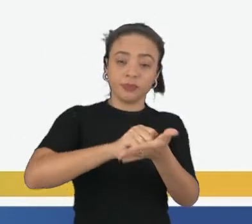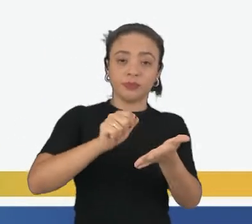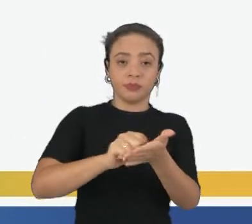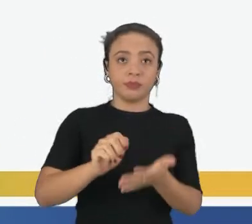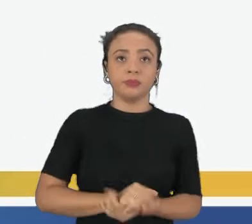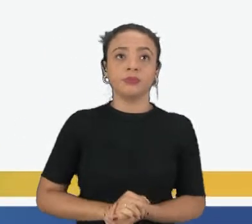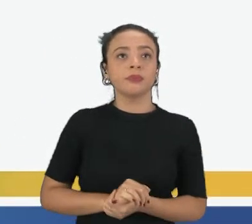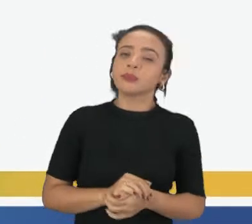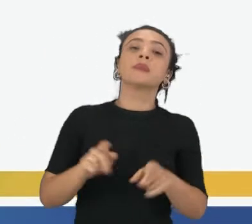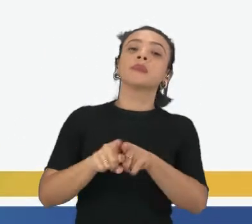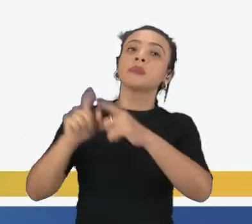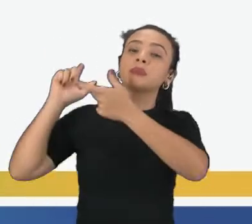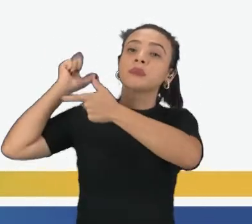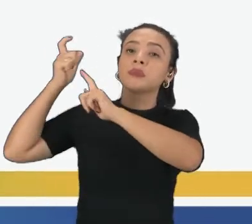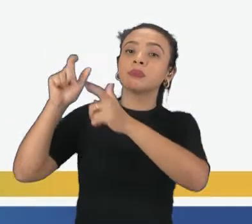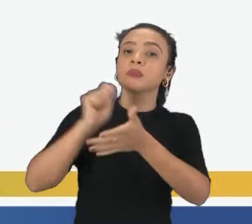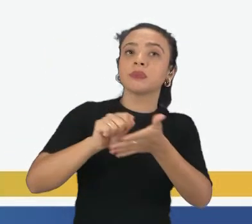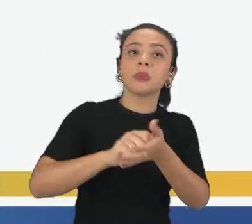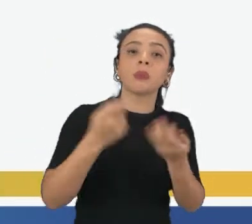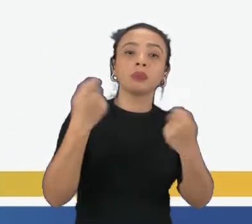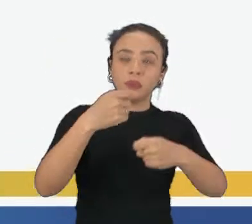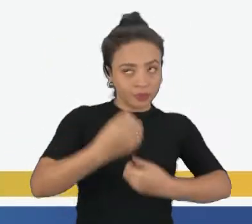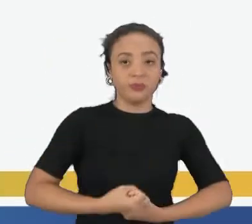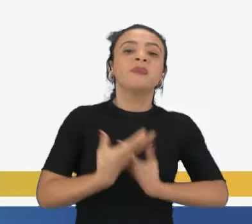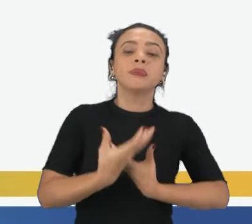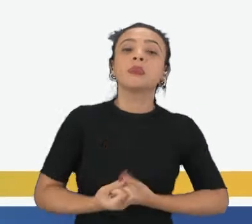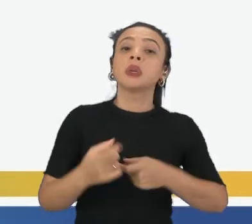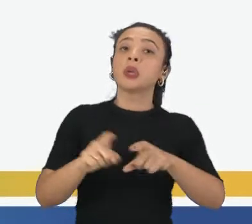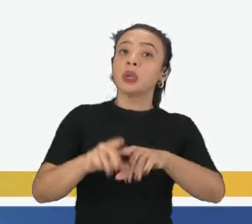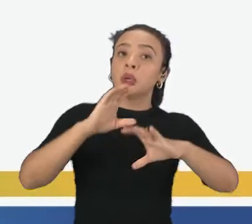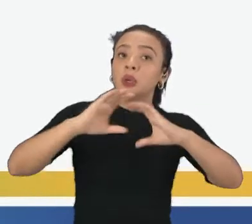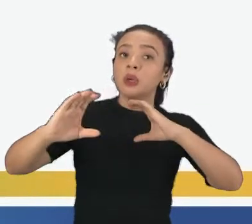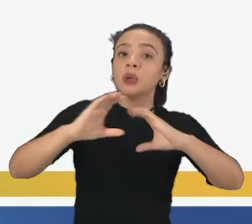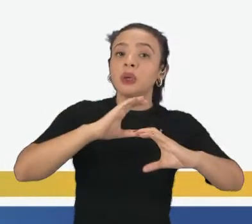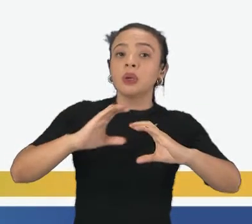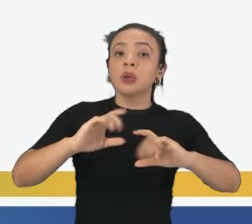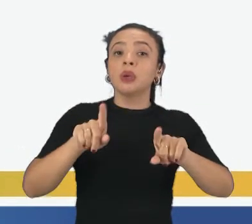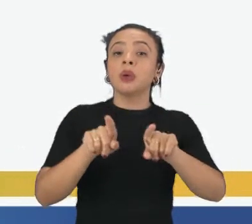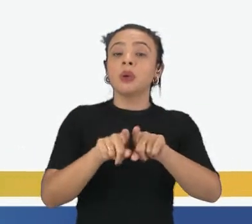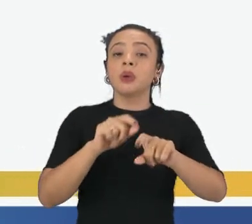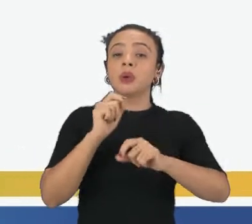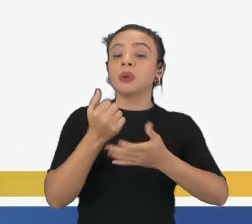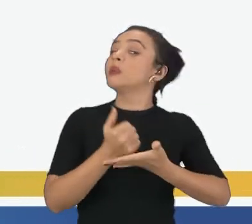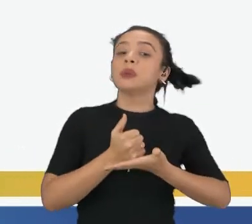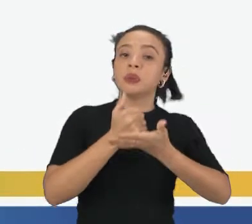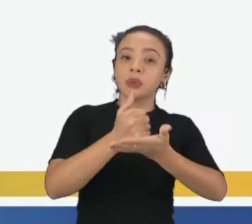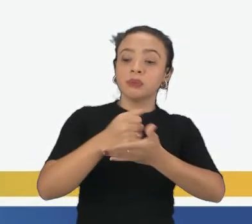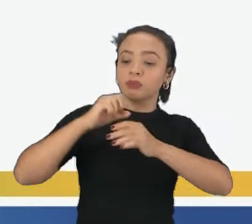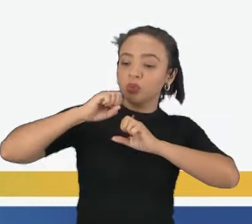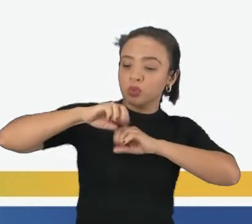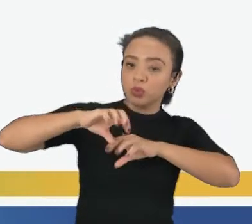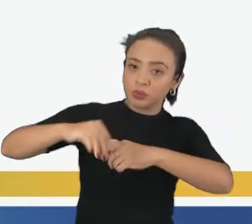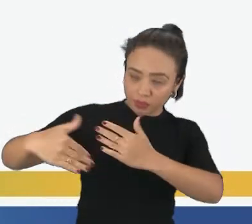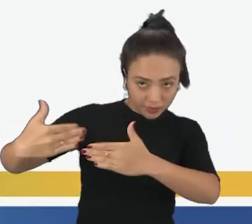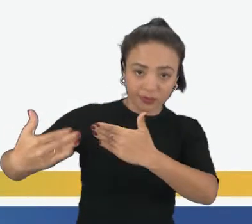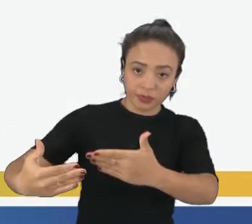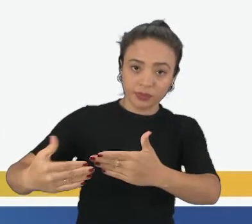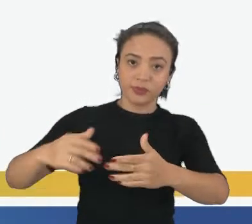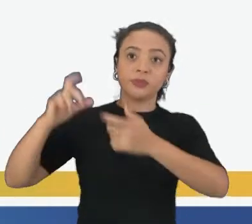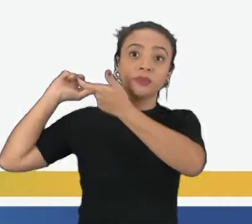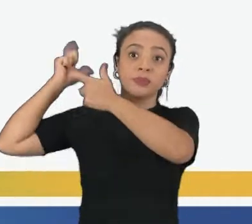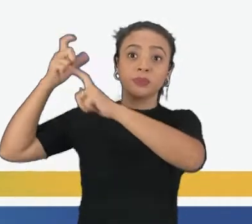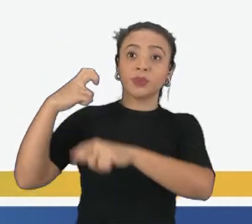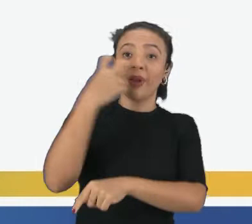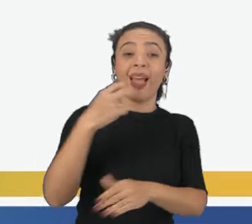a tradição escrita pode ser poesia pode ser música que auxiliarão a transmissão de tradições orais